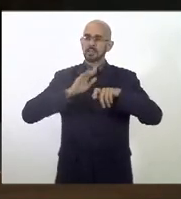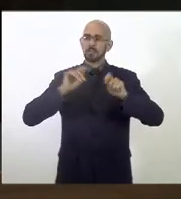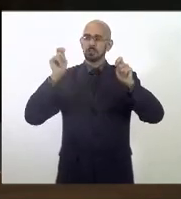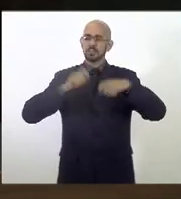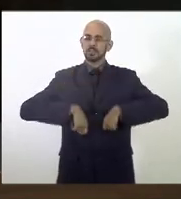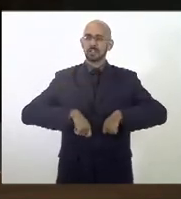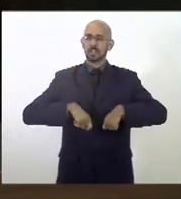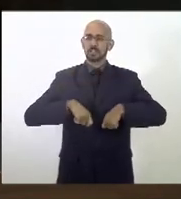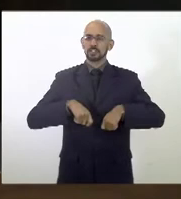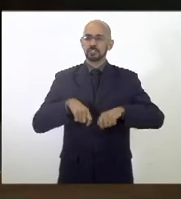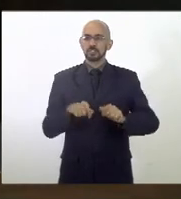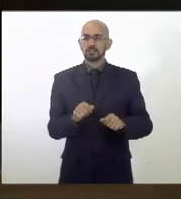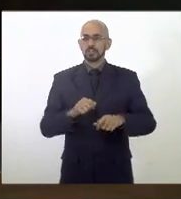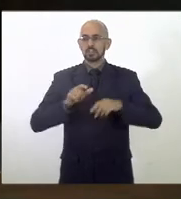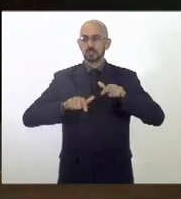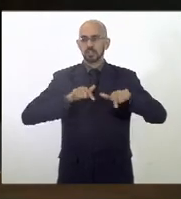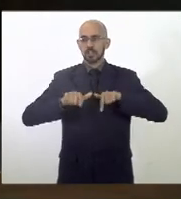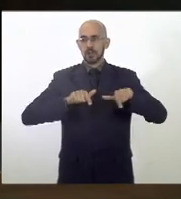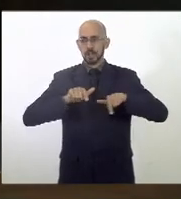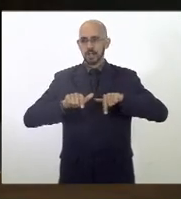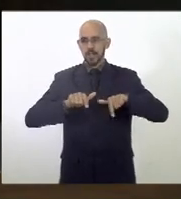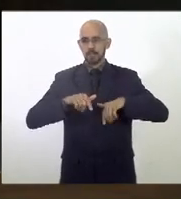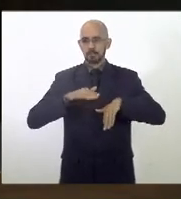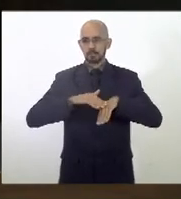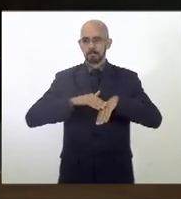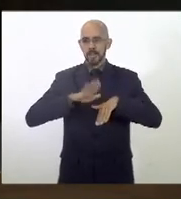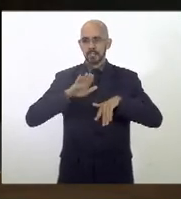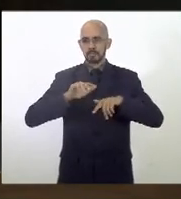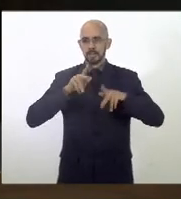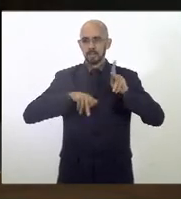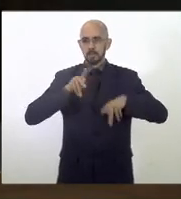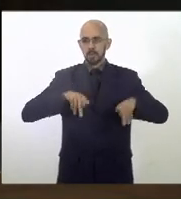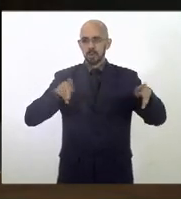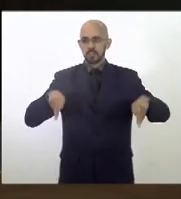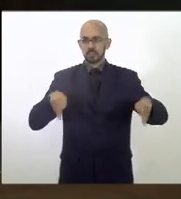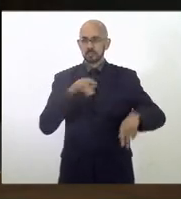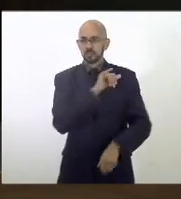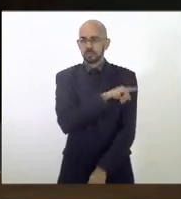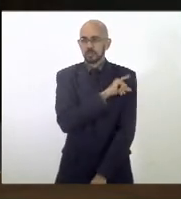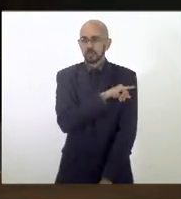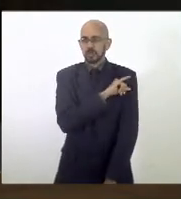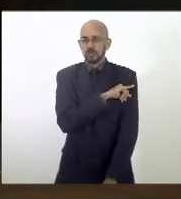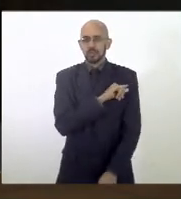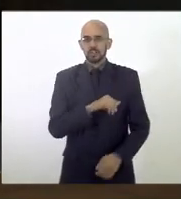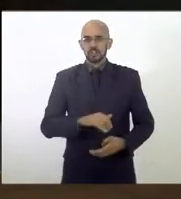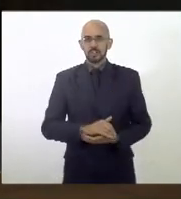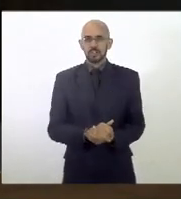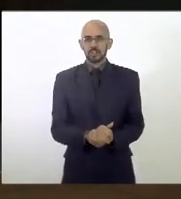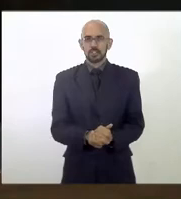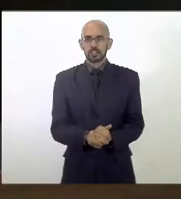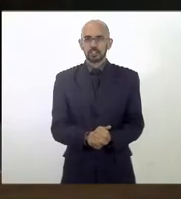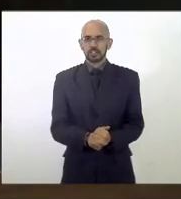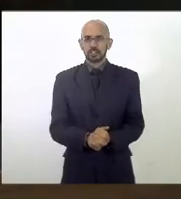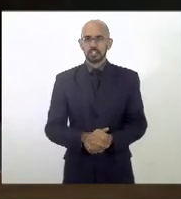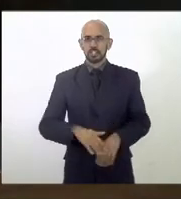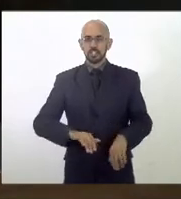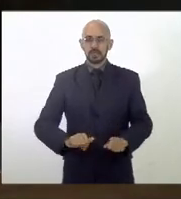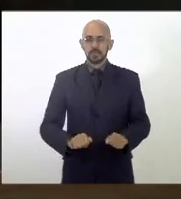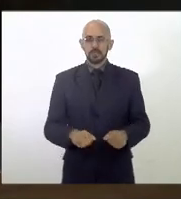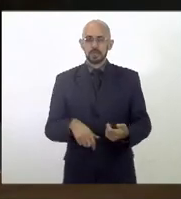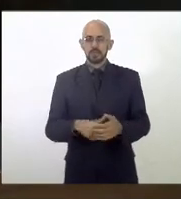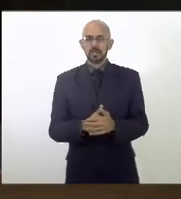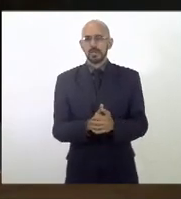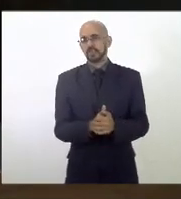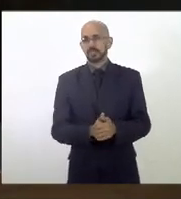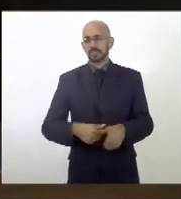possa trabalhar ainda mais para a população do Estado do Rio de Janeiro. Então, que Deus ilumine a todos.